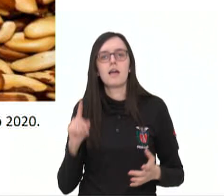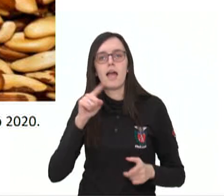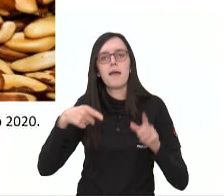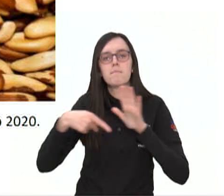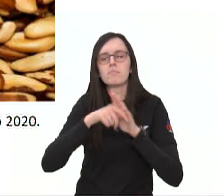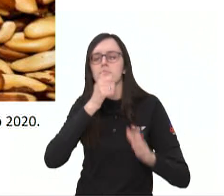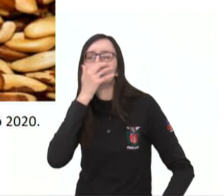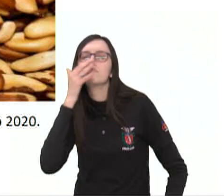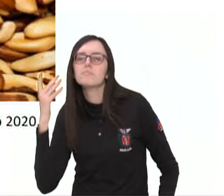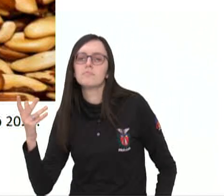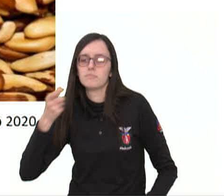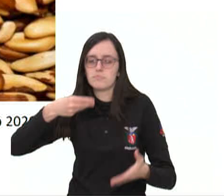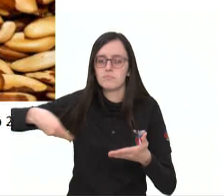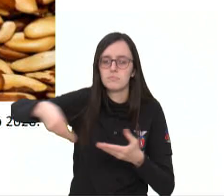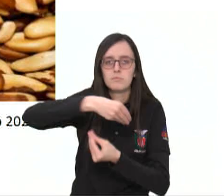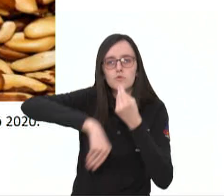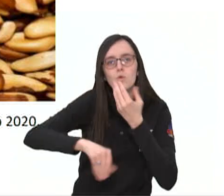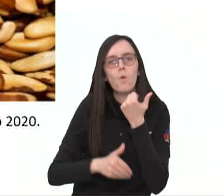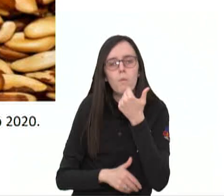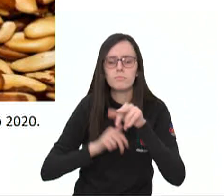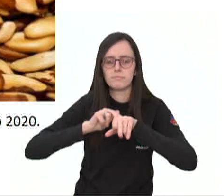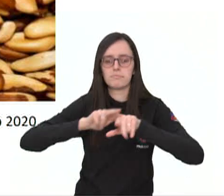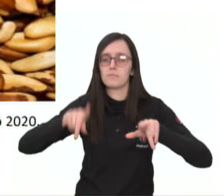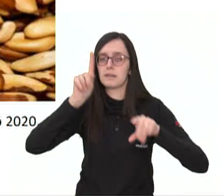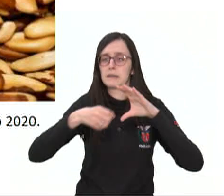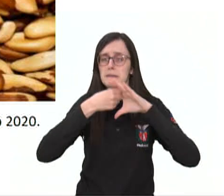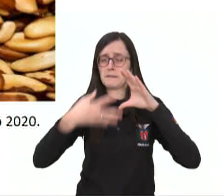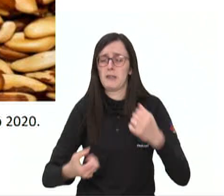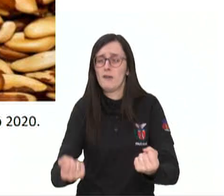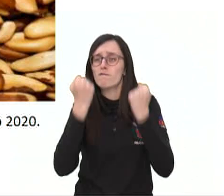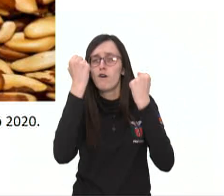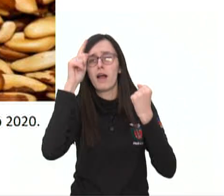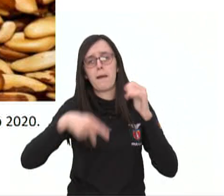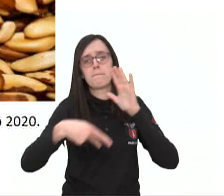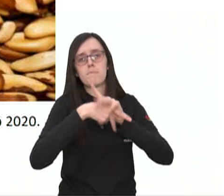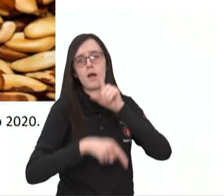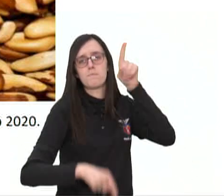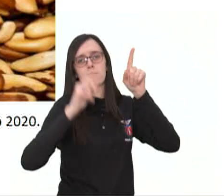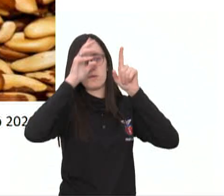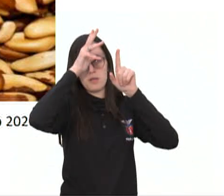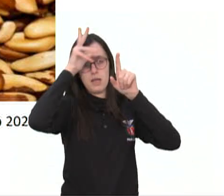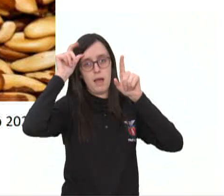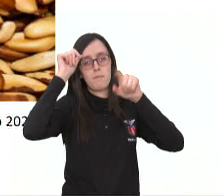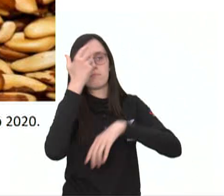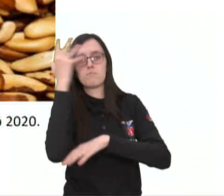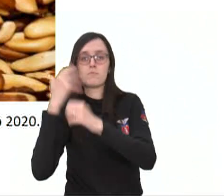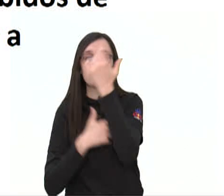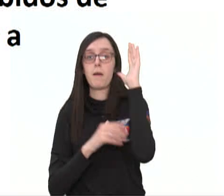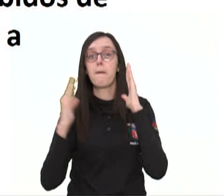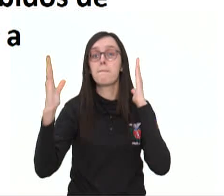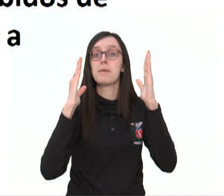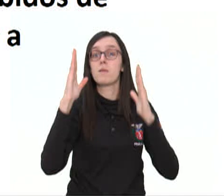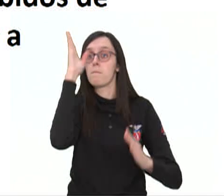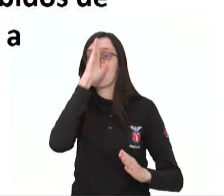condições aromáticas, temperos, muito características da Amazônia no período